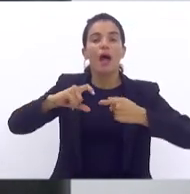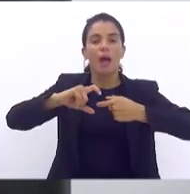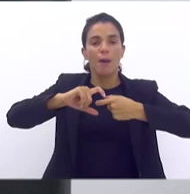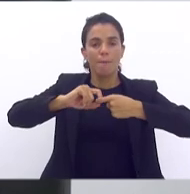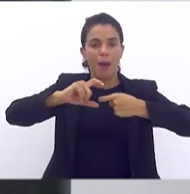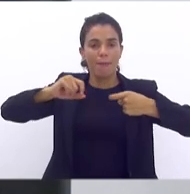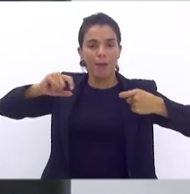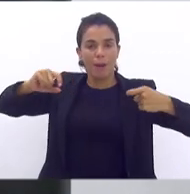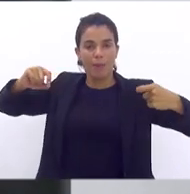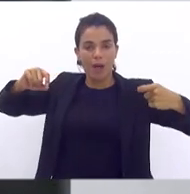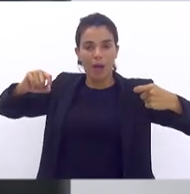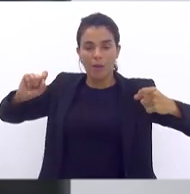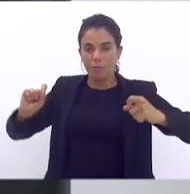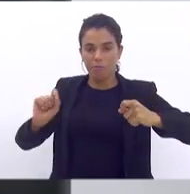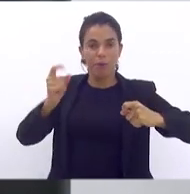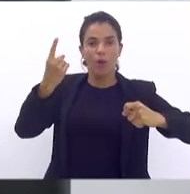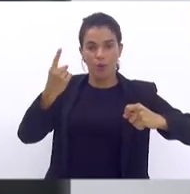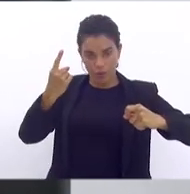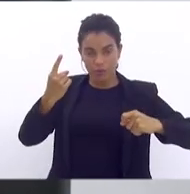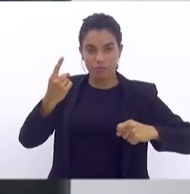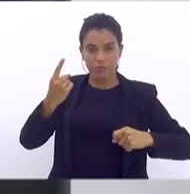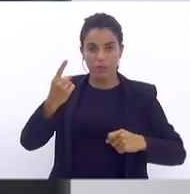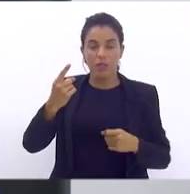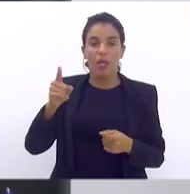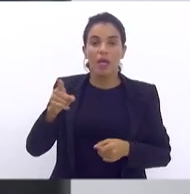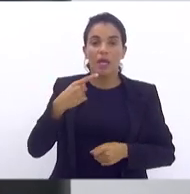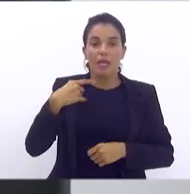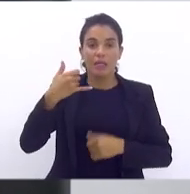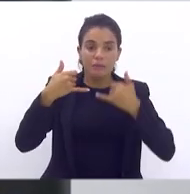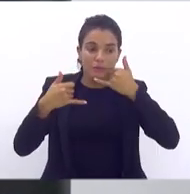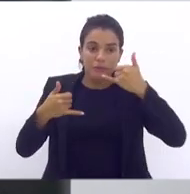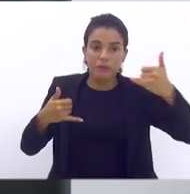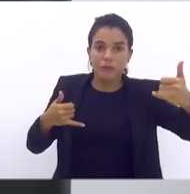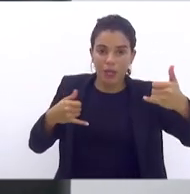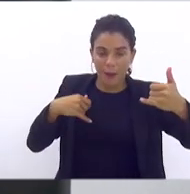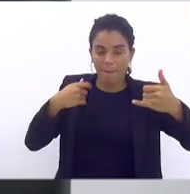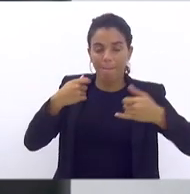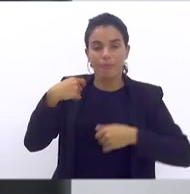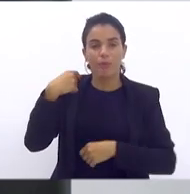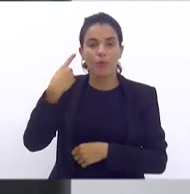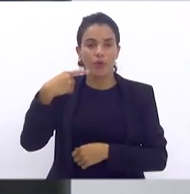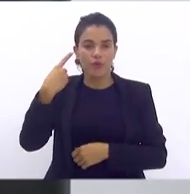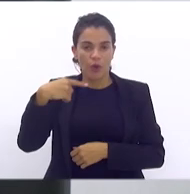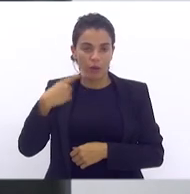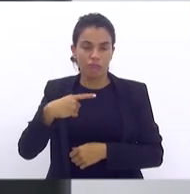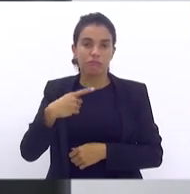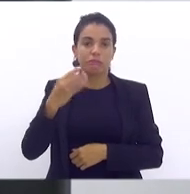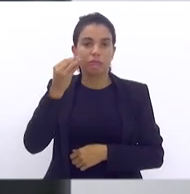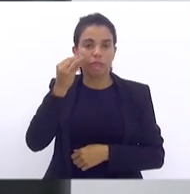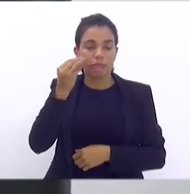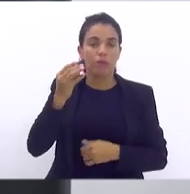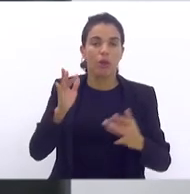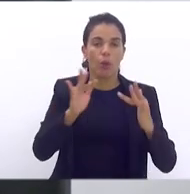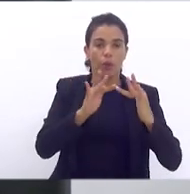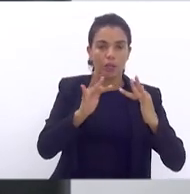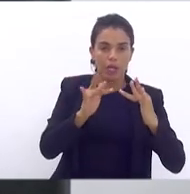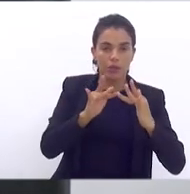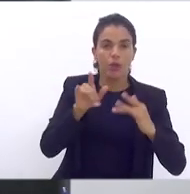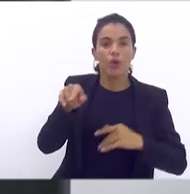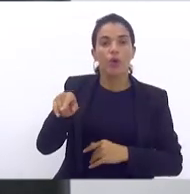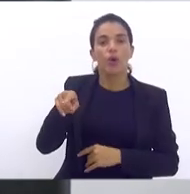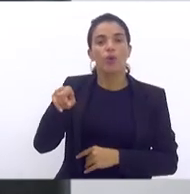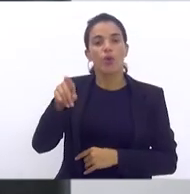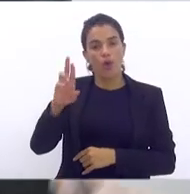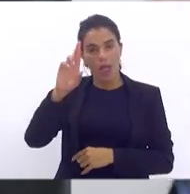se rompeu, Carlos Alberto imediatamente ligou para o advogado da empresa administrativa da embarcação, que teria entrado em contato em seguida com a Capitania